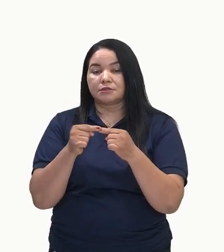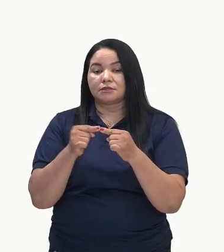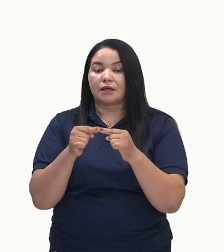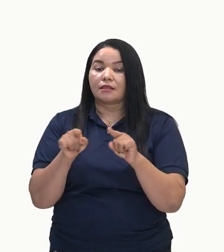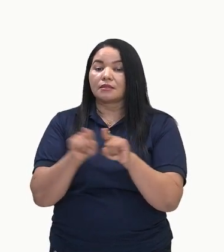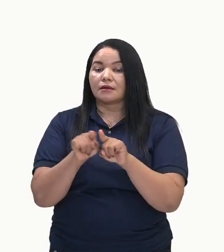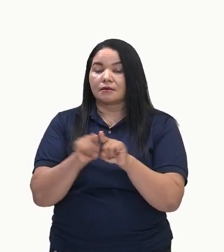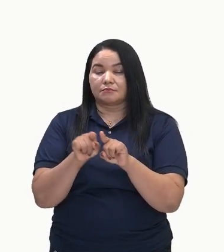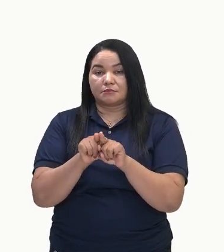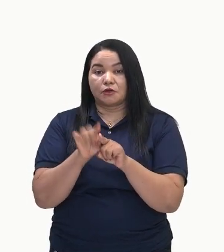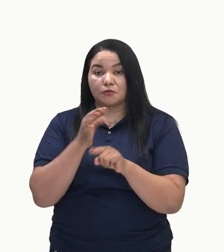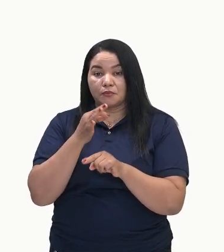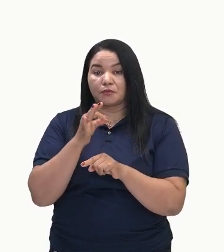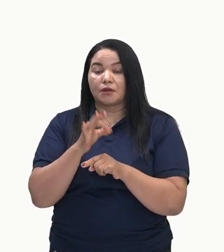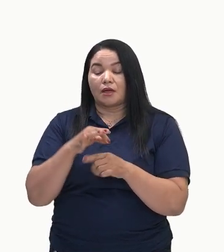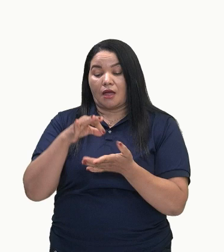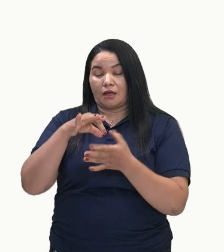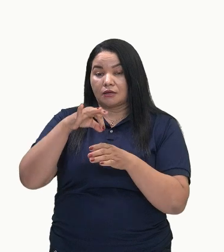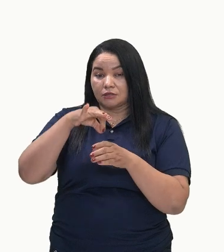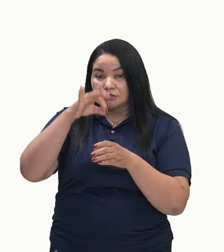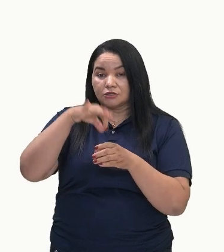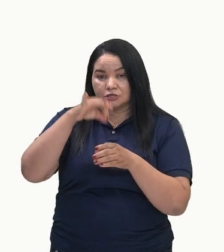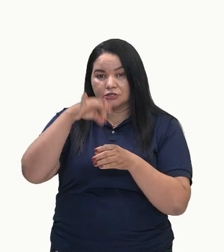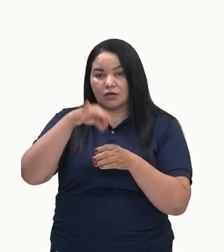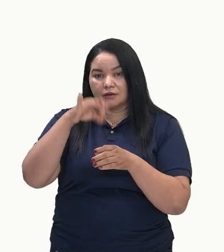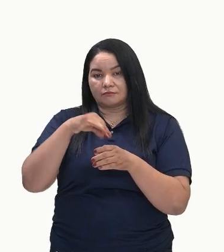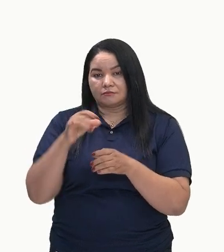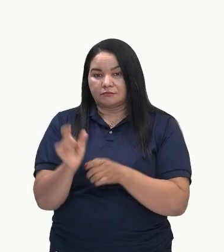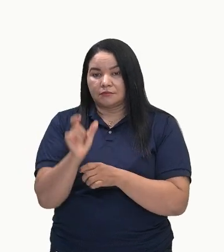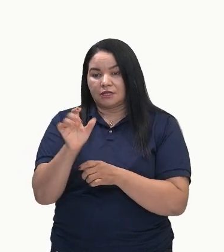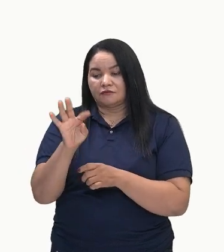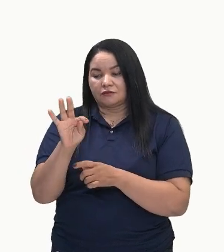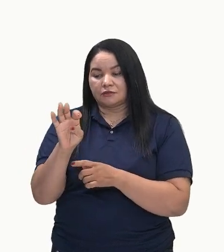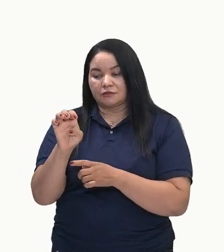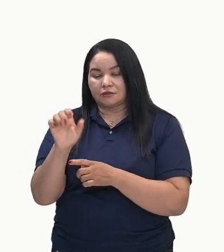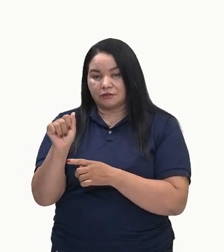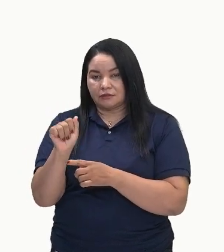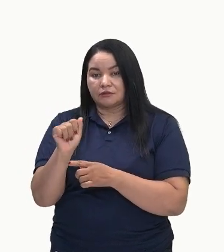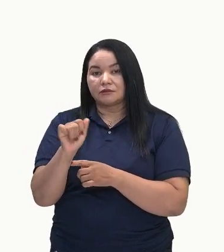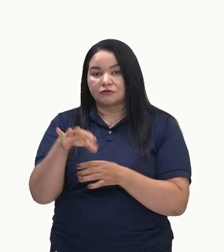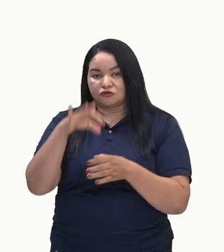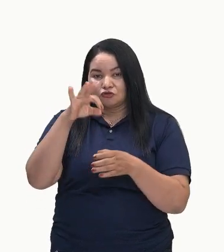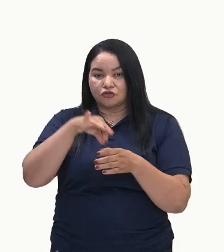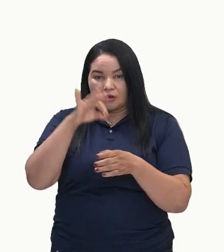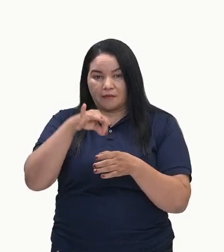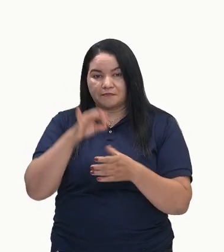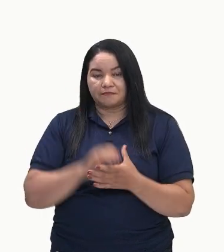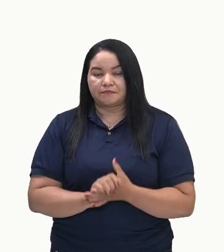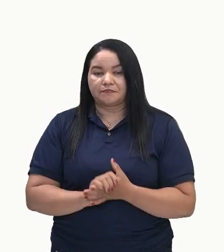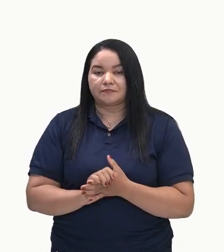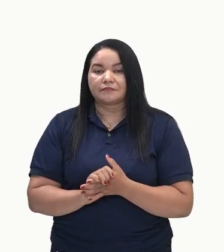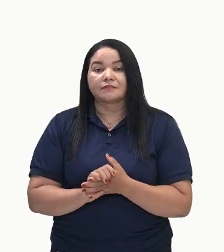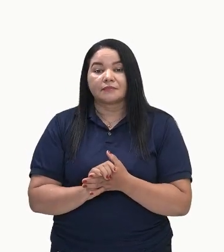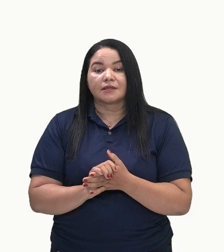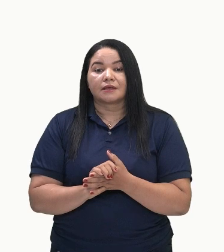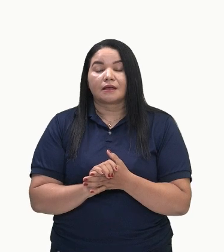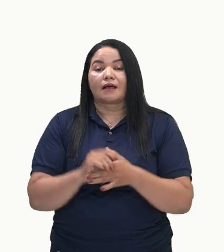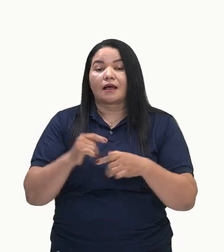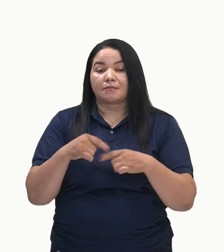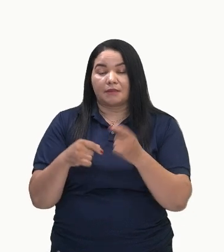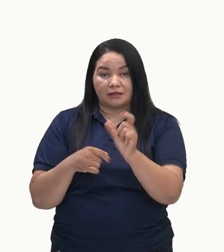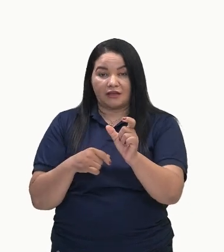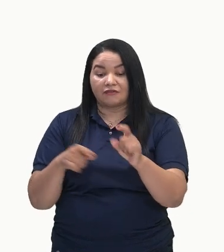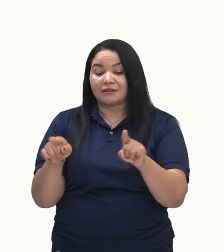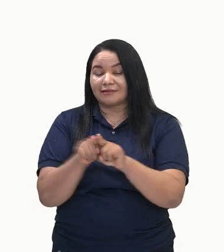Ele toma chá. A palavrinha tea é chá, ok? Repare que ele está dizendo também em relação ao café. Olha só.